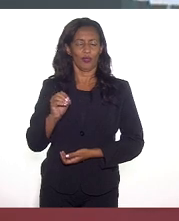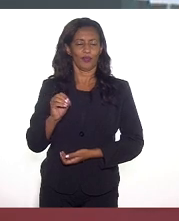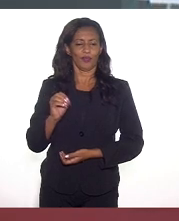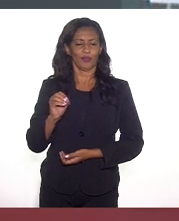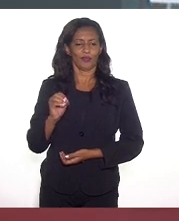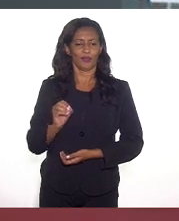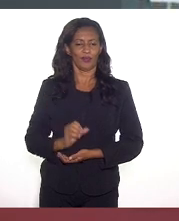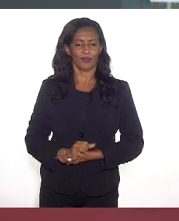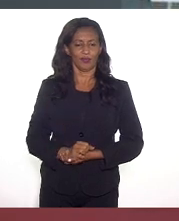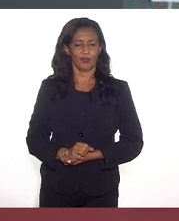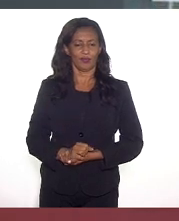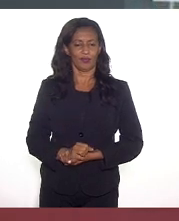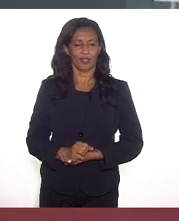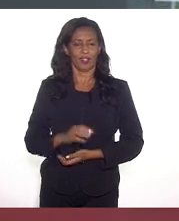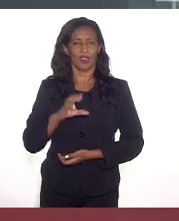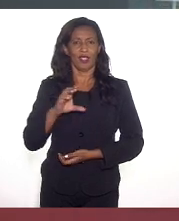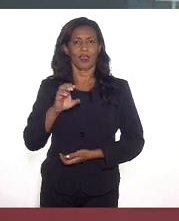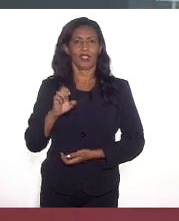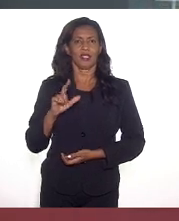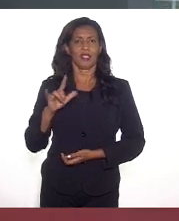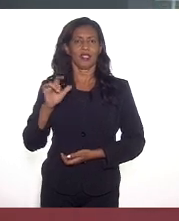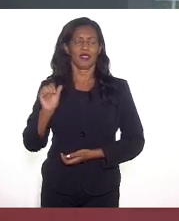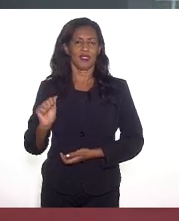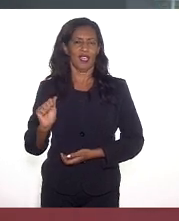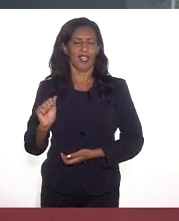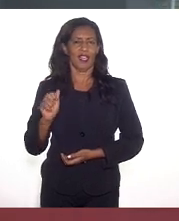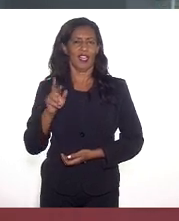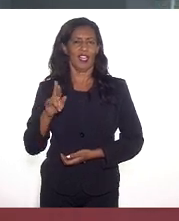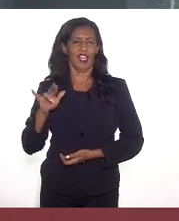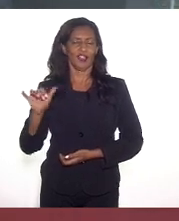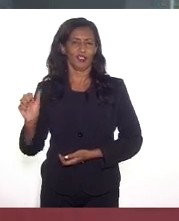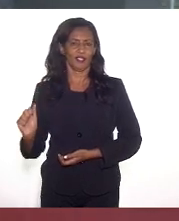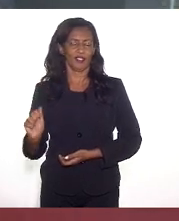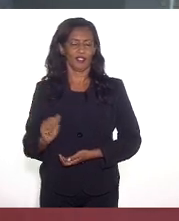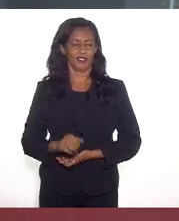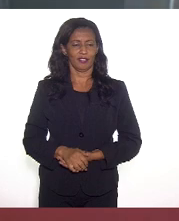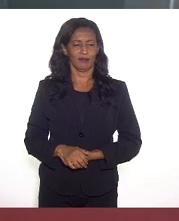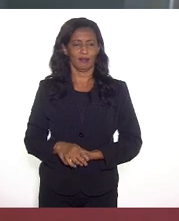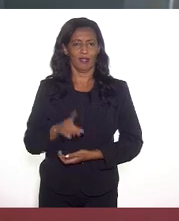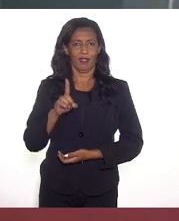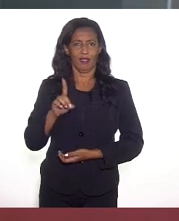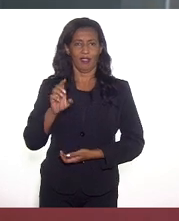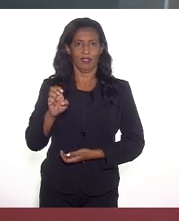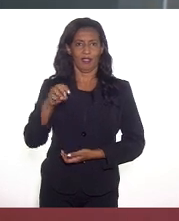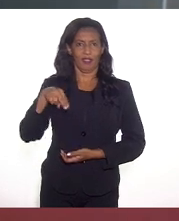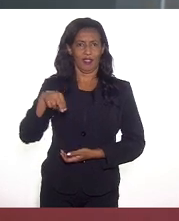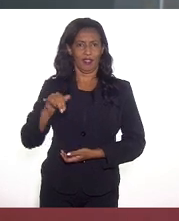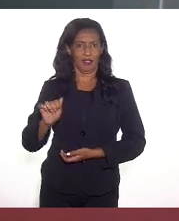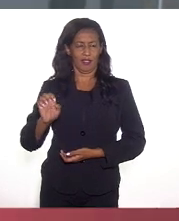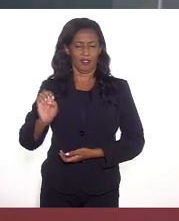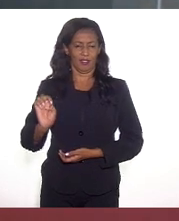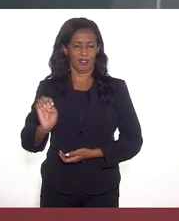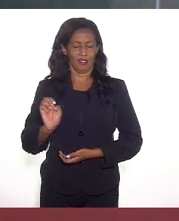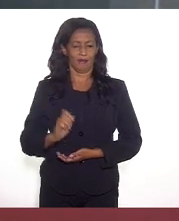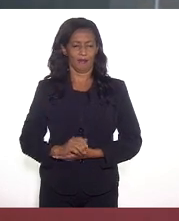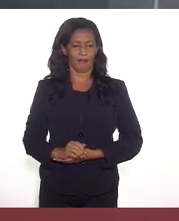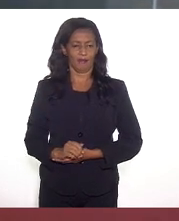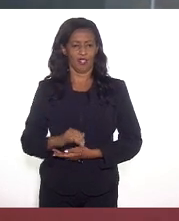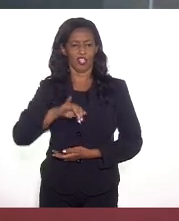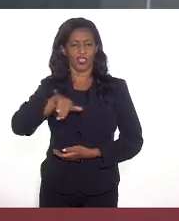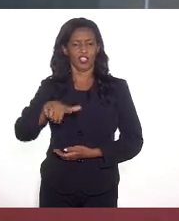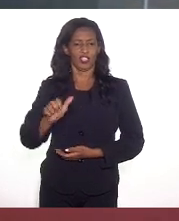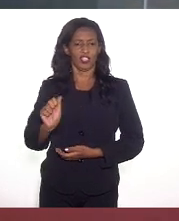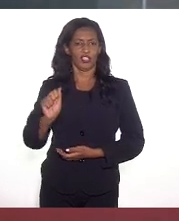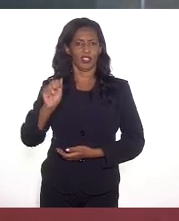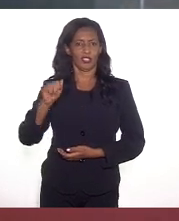Magalhães, Célia Regiane de Freitas Barbosa Oliveira, Denise Souza Soares, Janiara